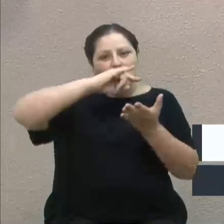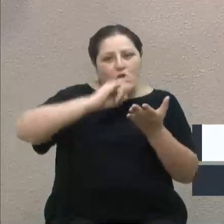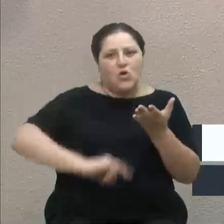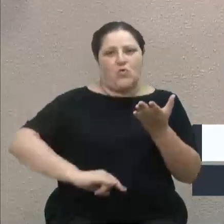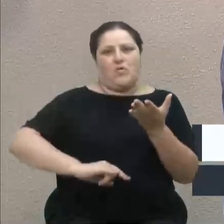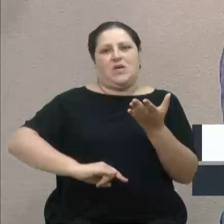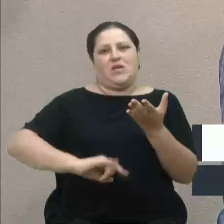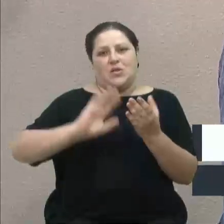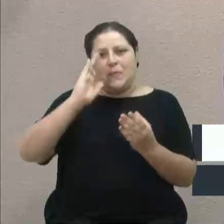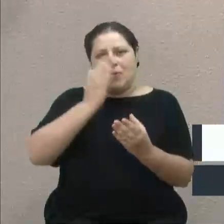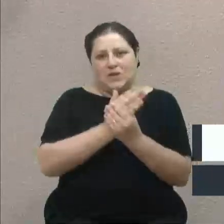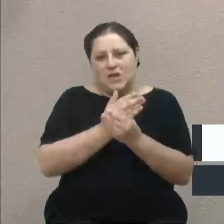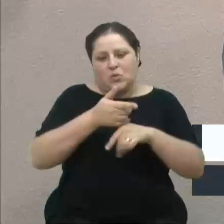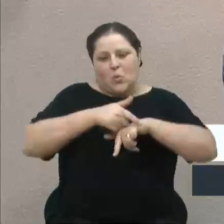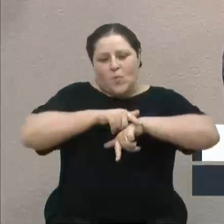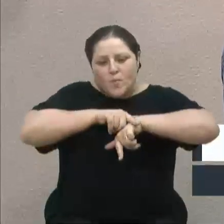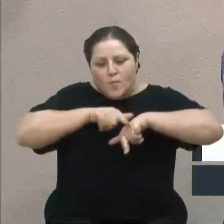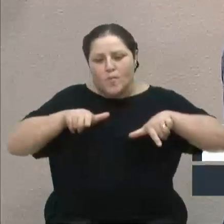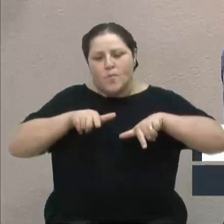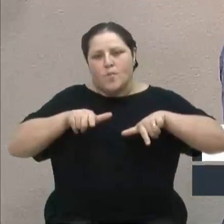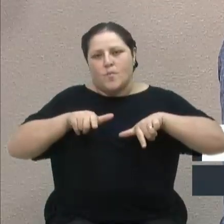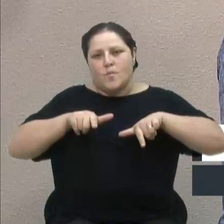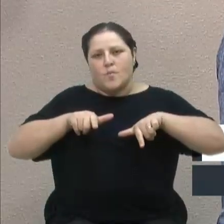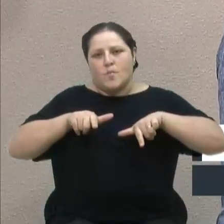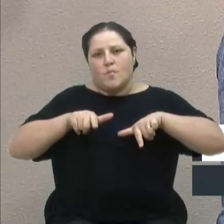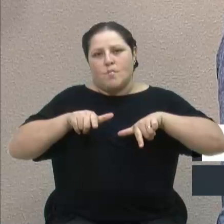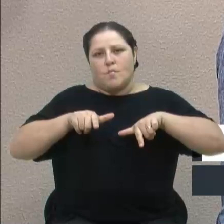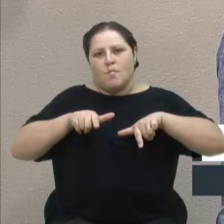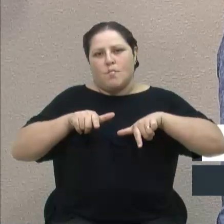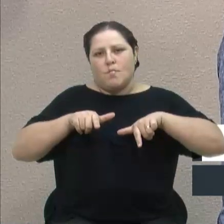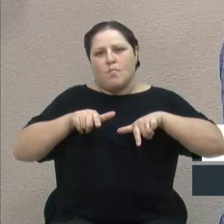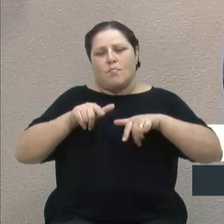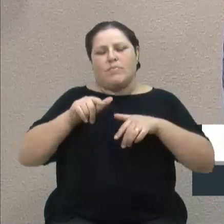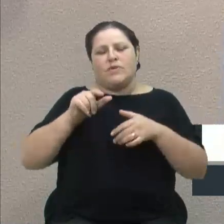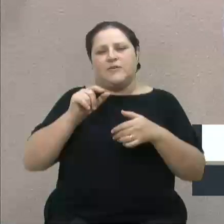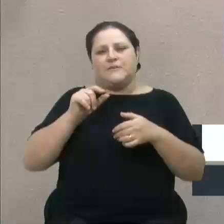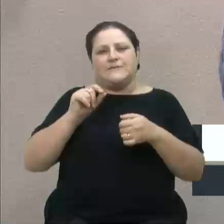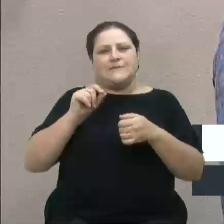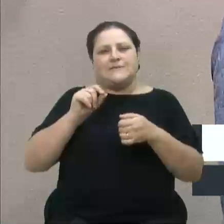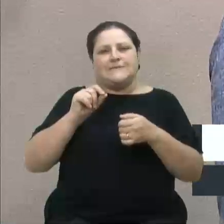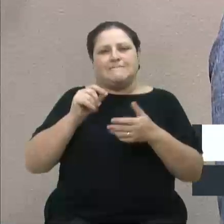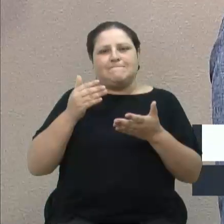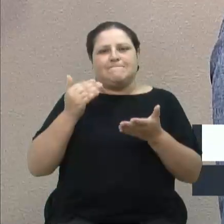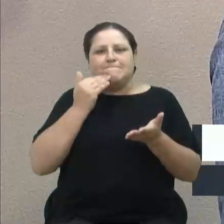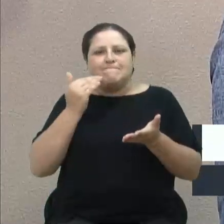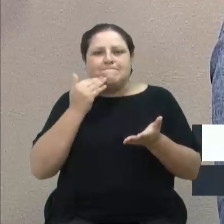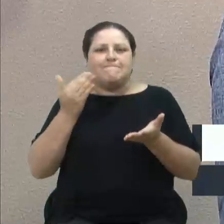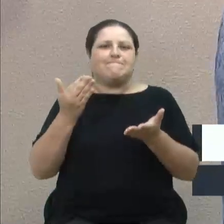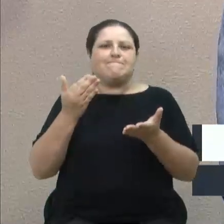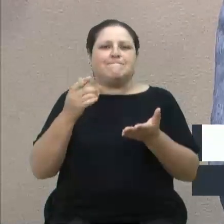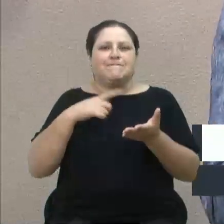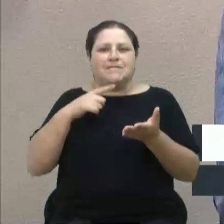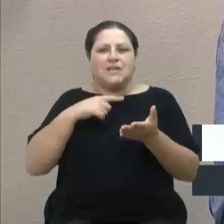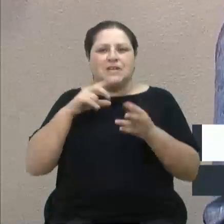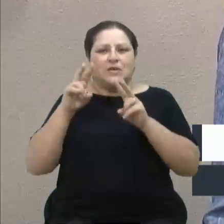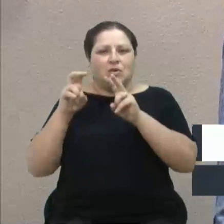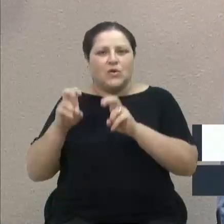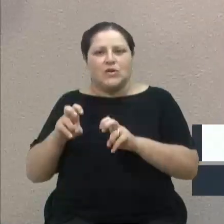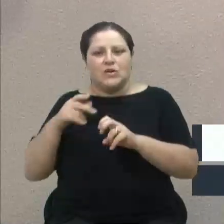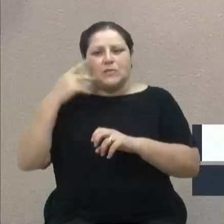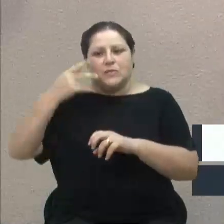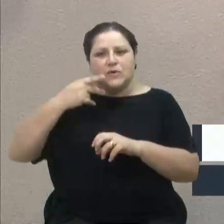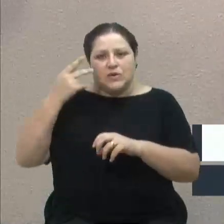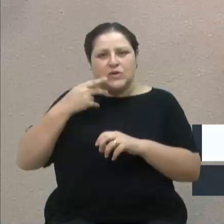peça vazia, escusa, com fatos políticos que se sobrepõem ao que